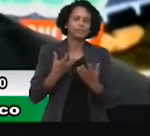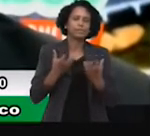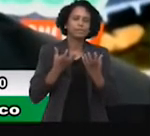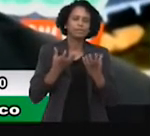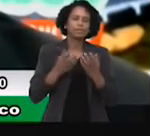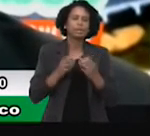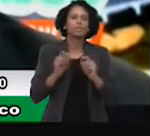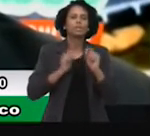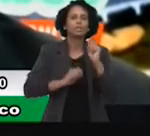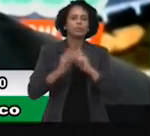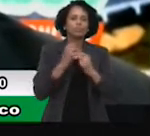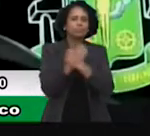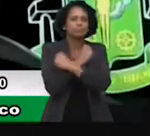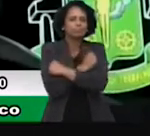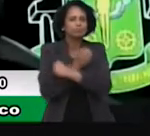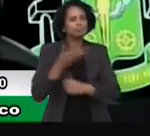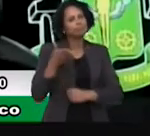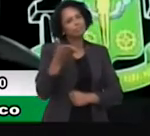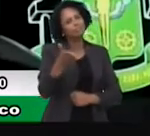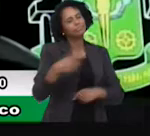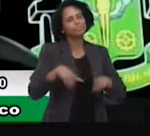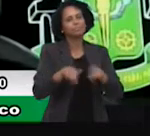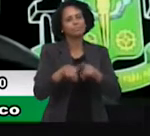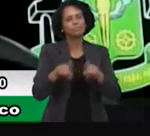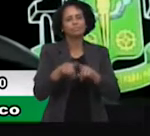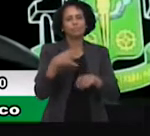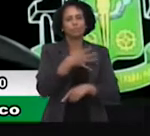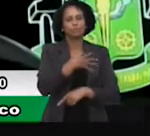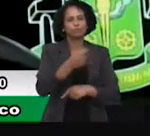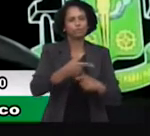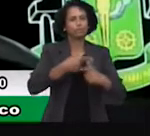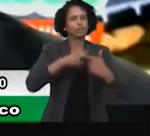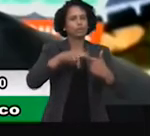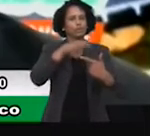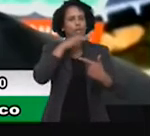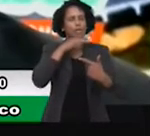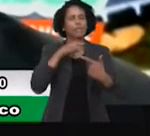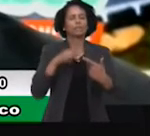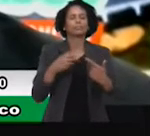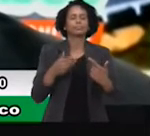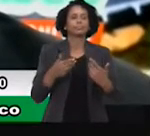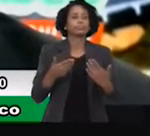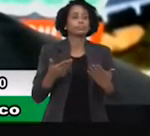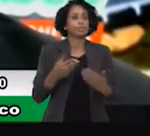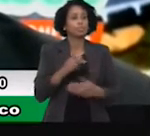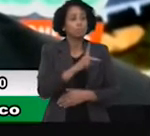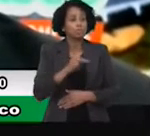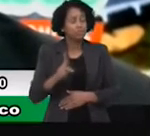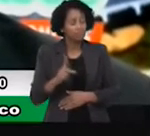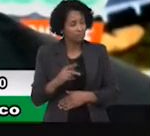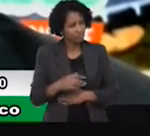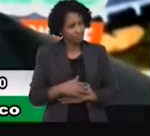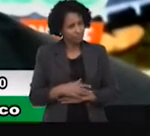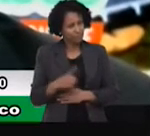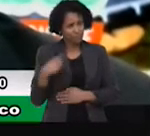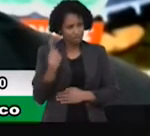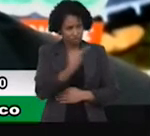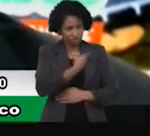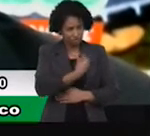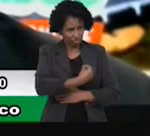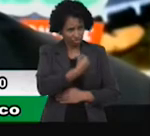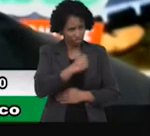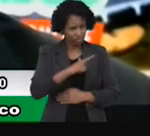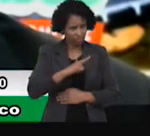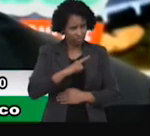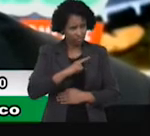esposa, para os filhos, para as netas. E, presidente, uma coisa que a gente tem na vida, que eu tenho como opinião própria, é que